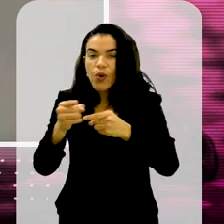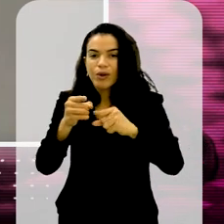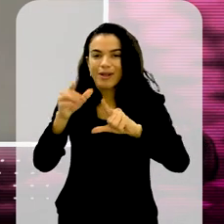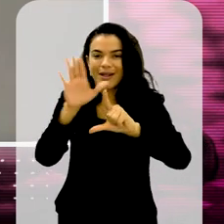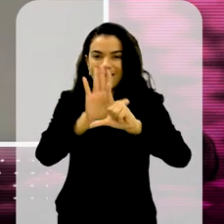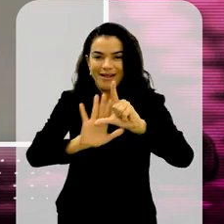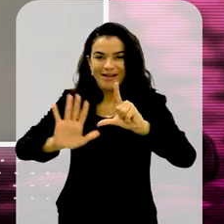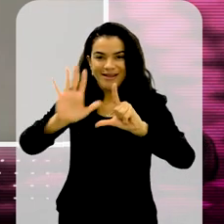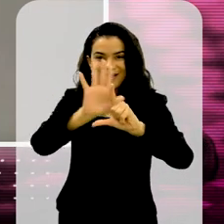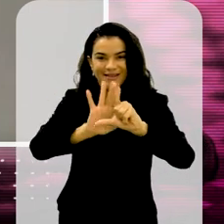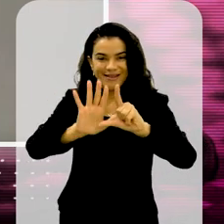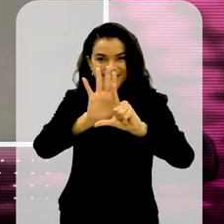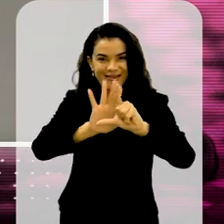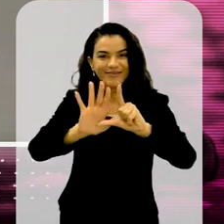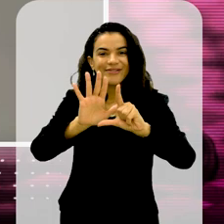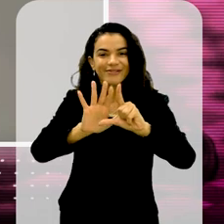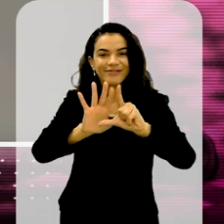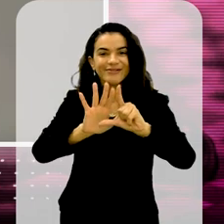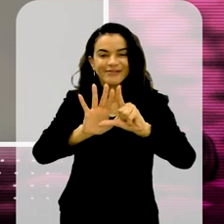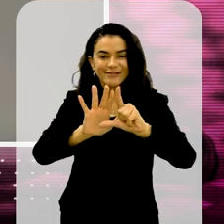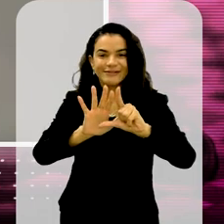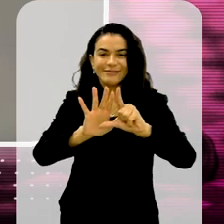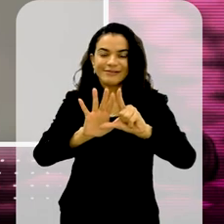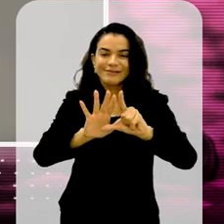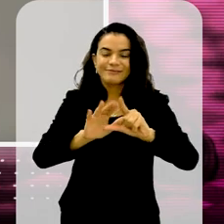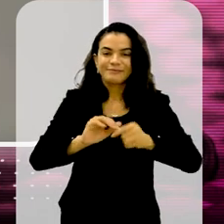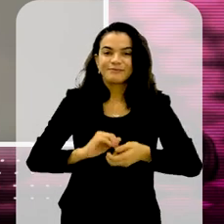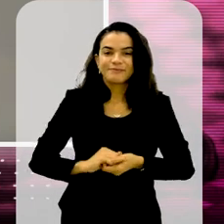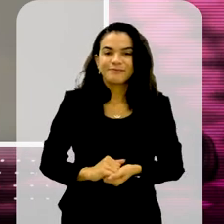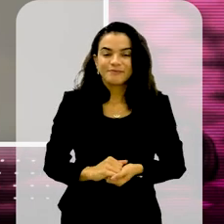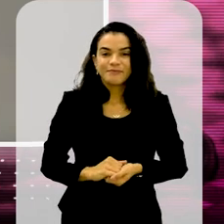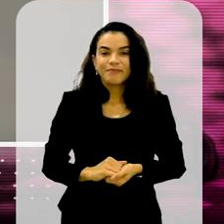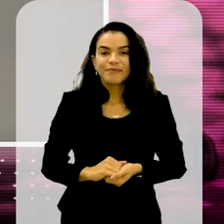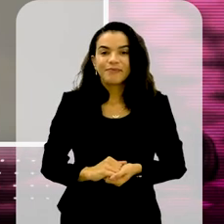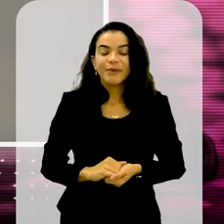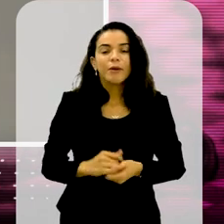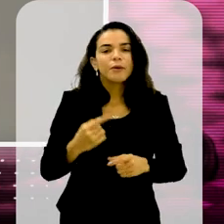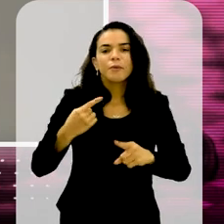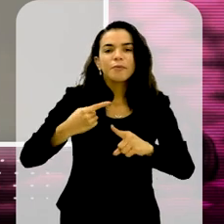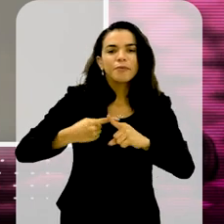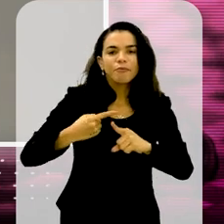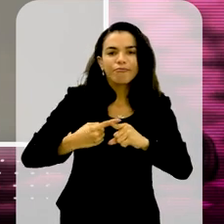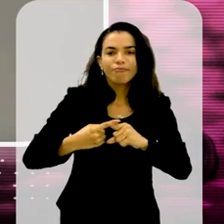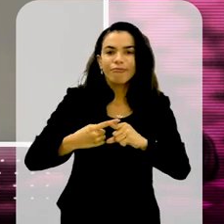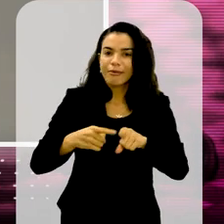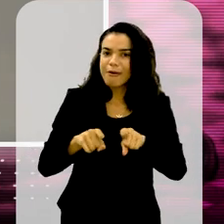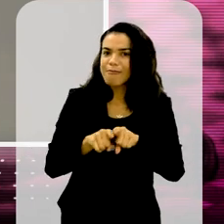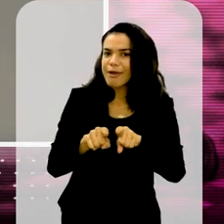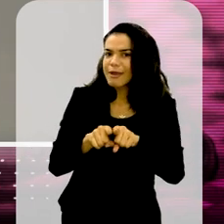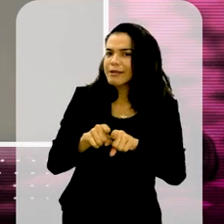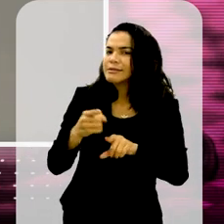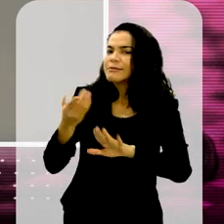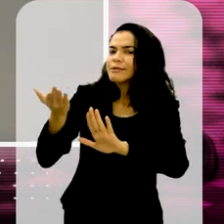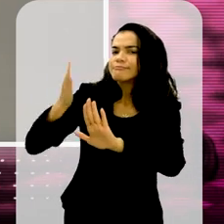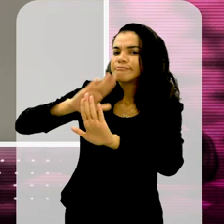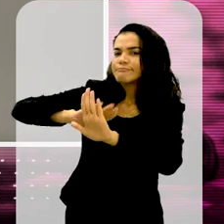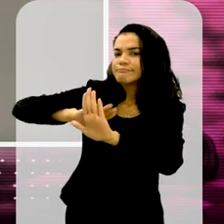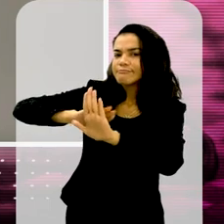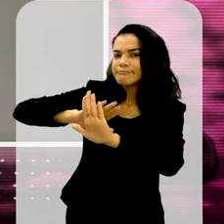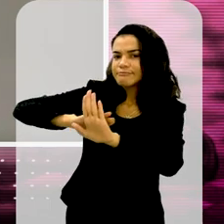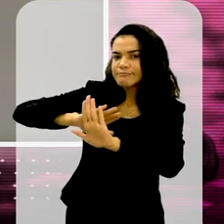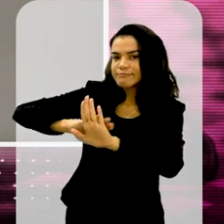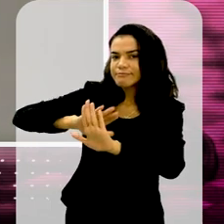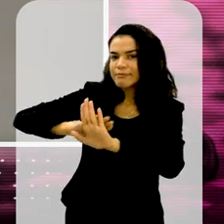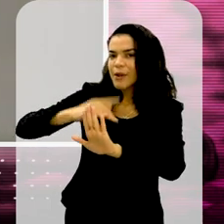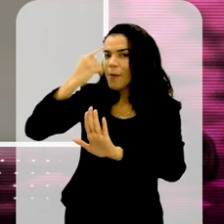a plataforma através da qual você está recebendo esses ataques, tá? Porque a gente precisa saber quem está por